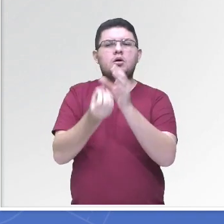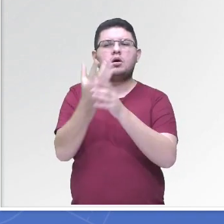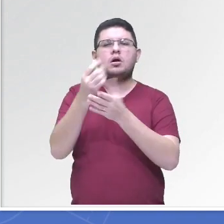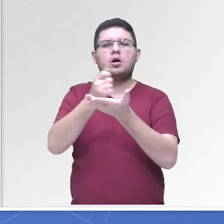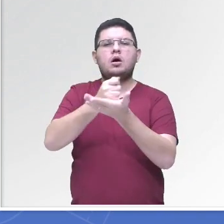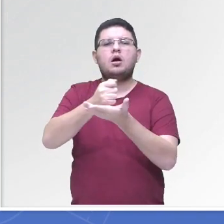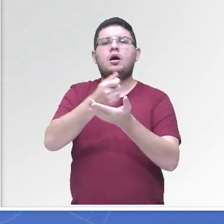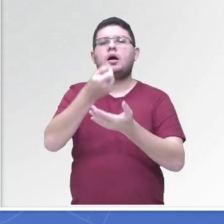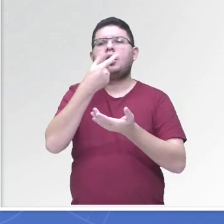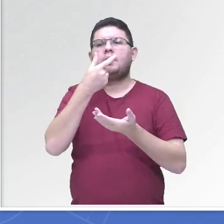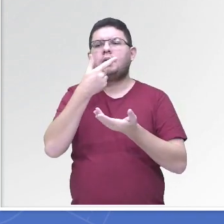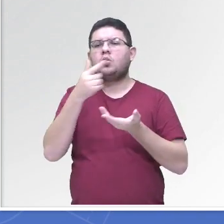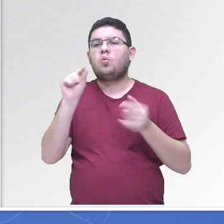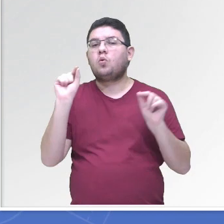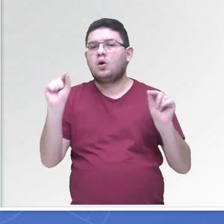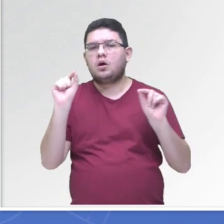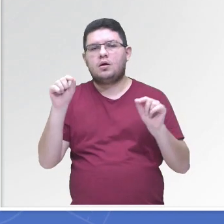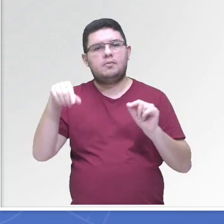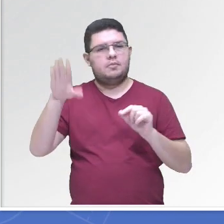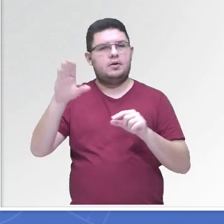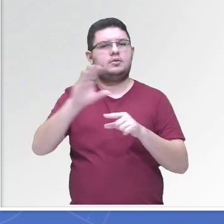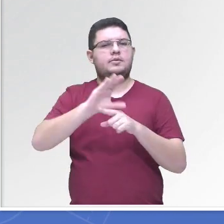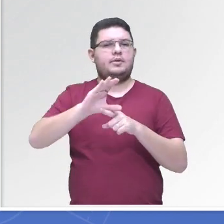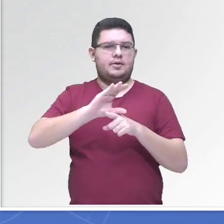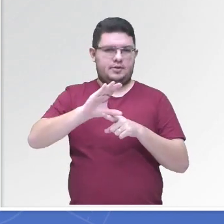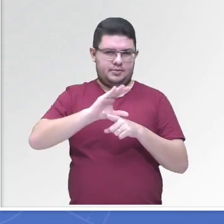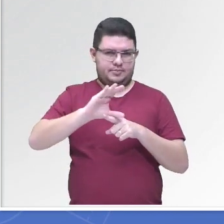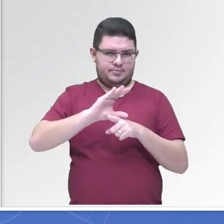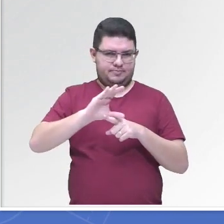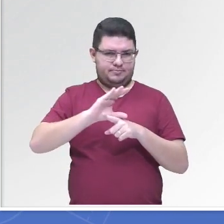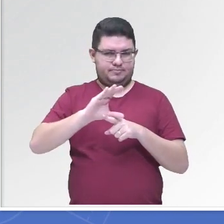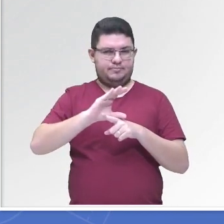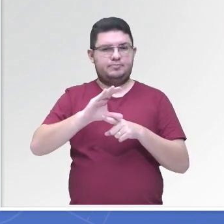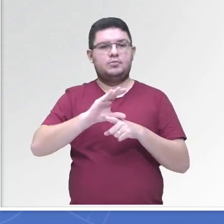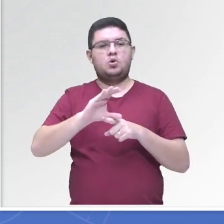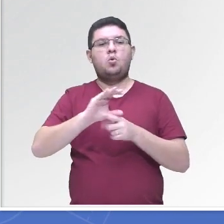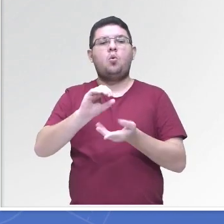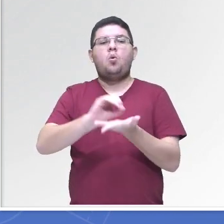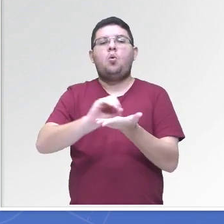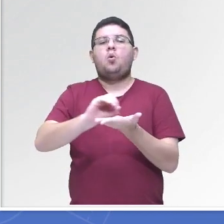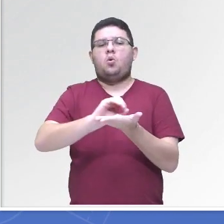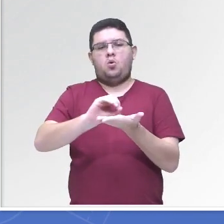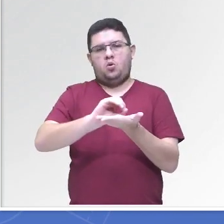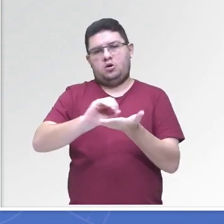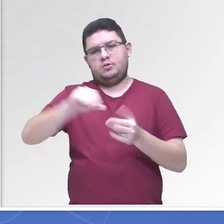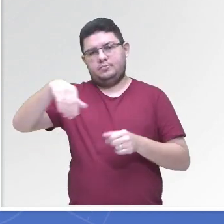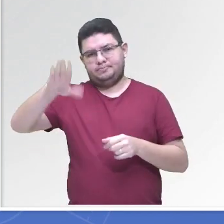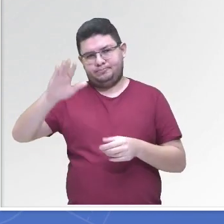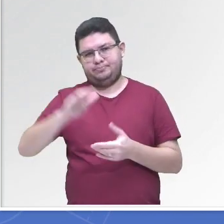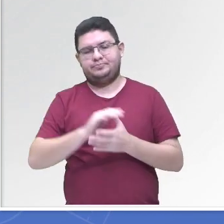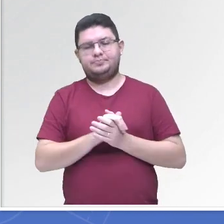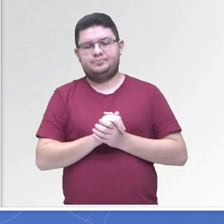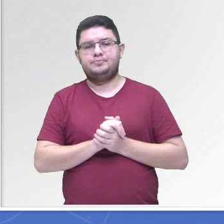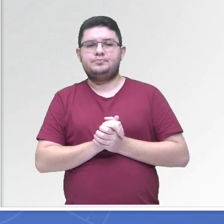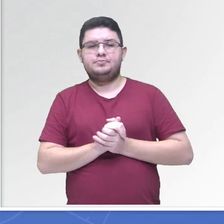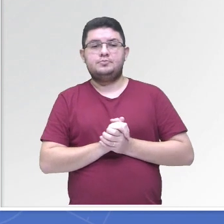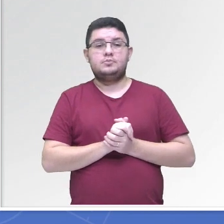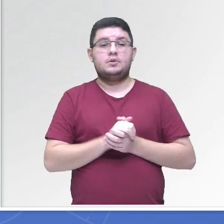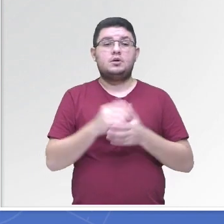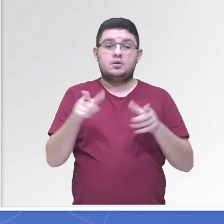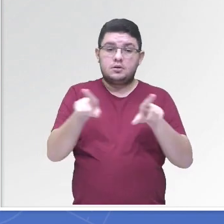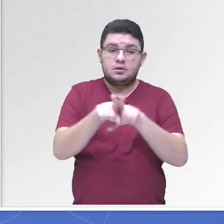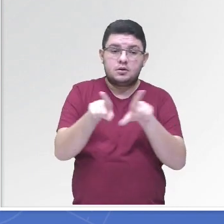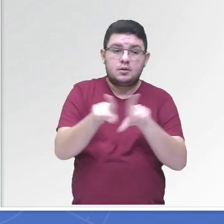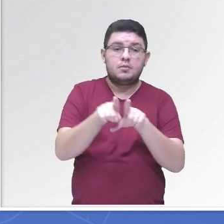remédios, fármacos? Você vai olhar disparado, os compostos orgânicos estão em grande número, tá? Na